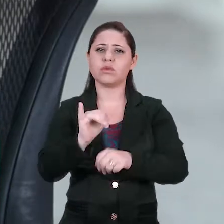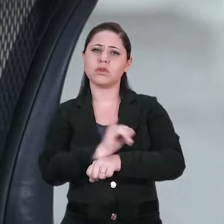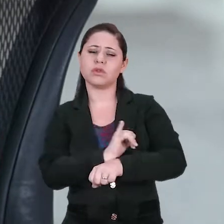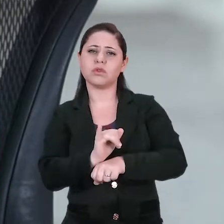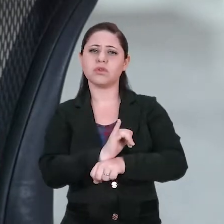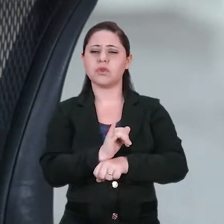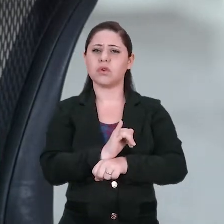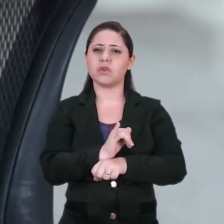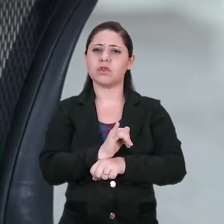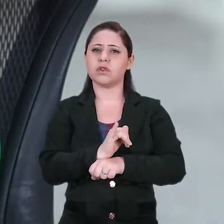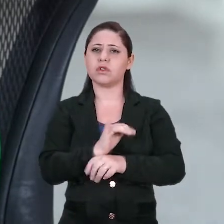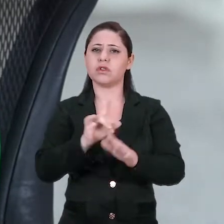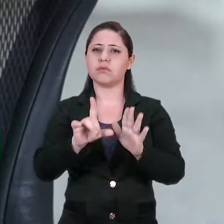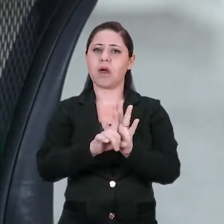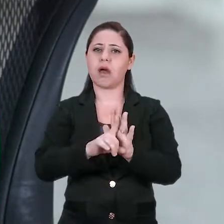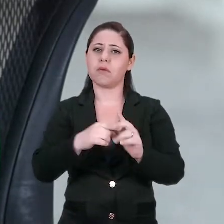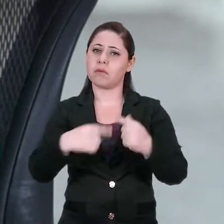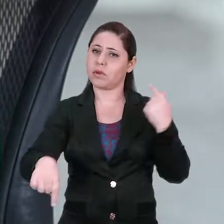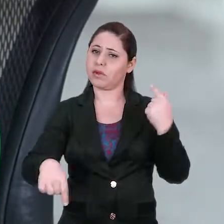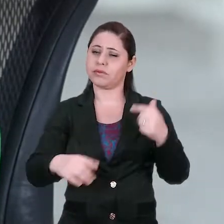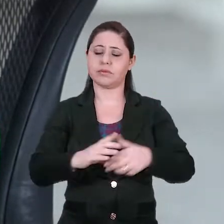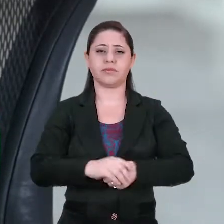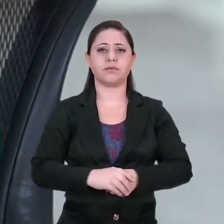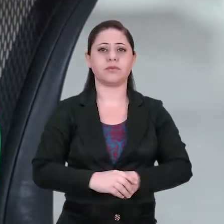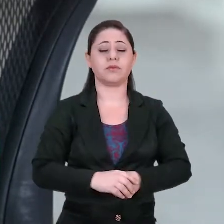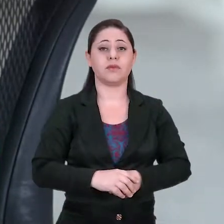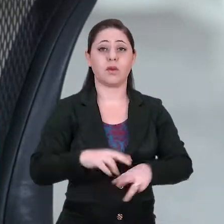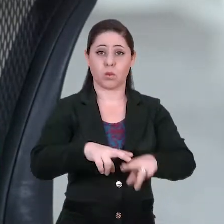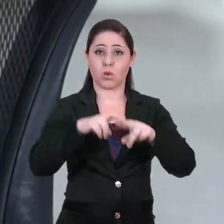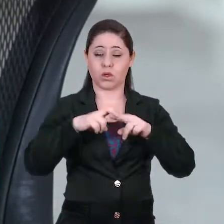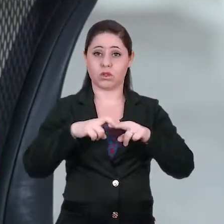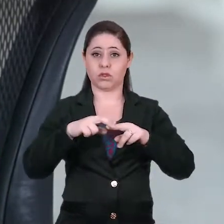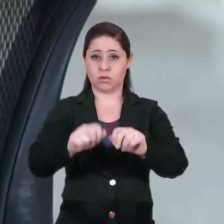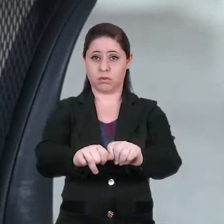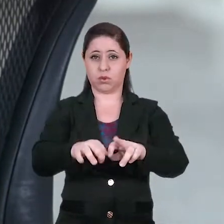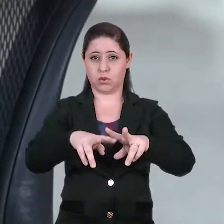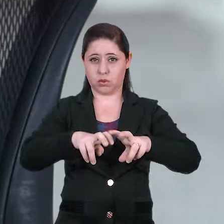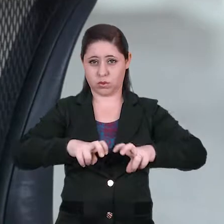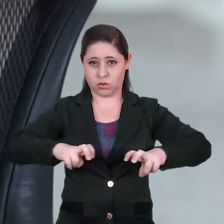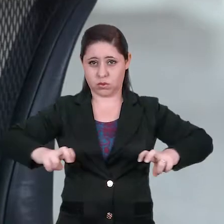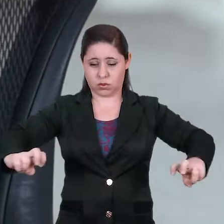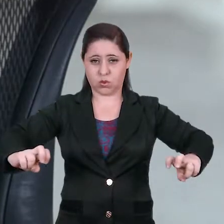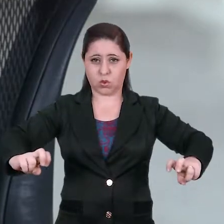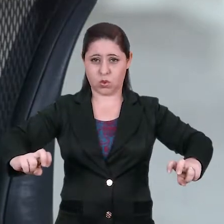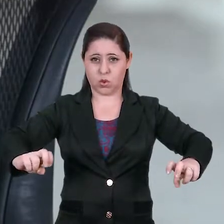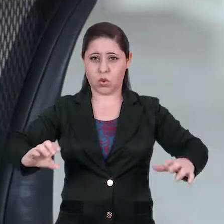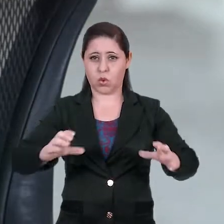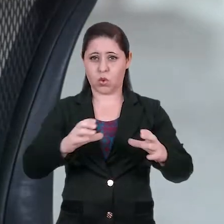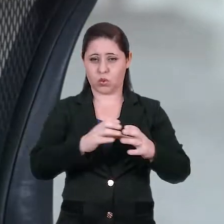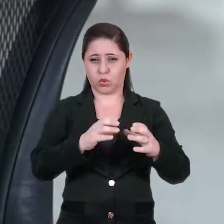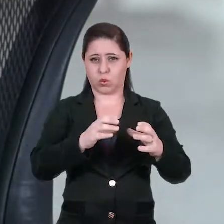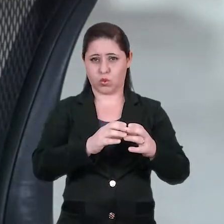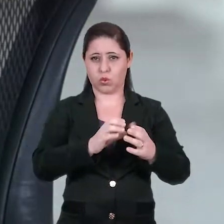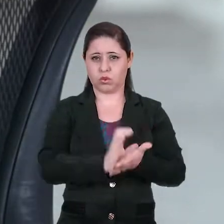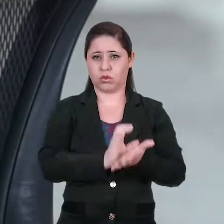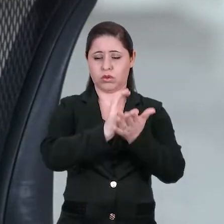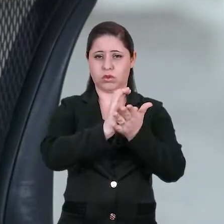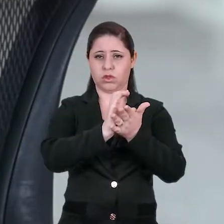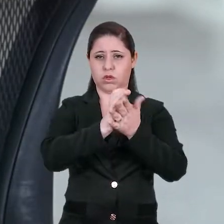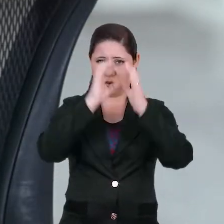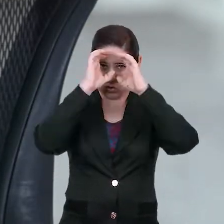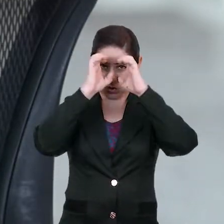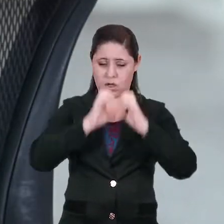republicanas. E com isso foi para o plenário, o Conselho de Ética teve que aceitar isso, foi